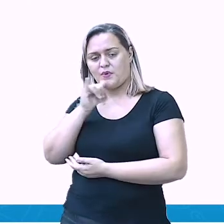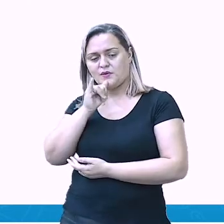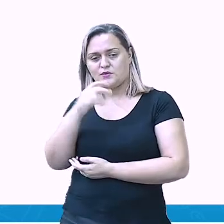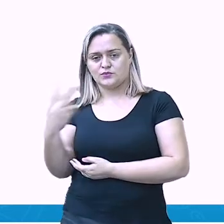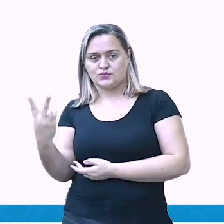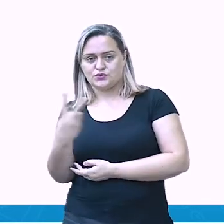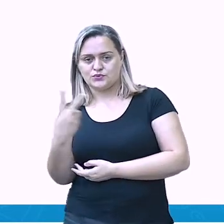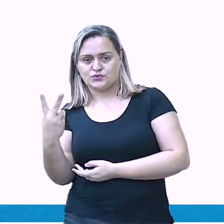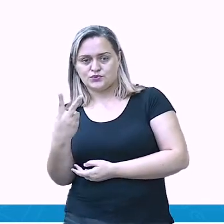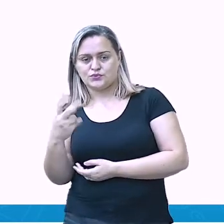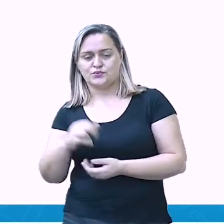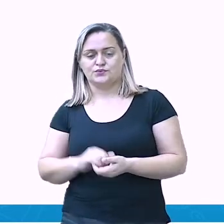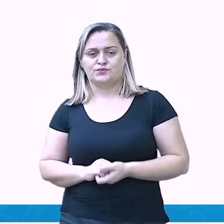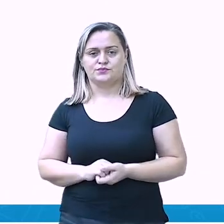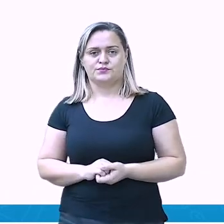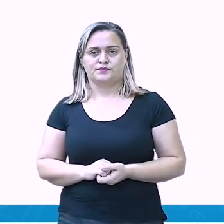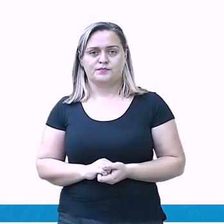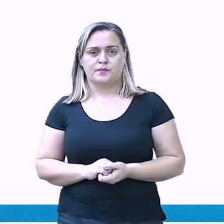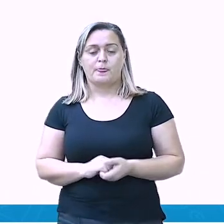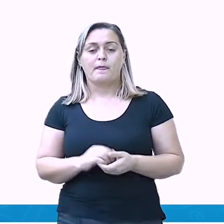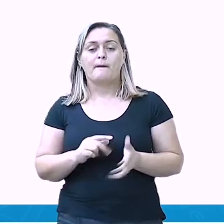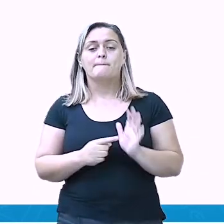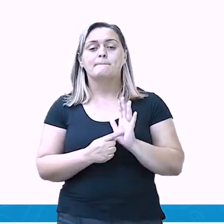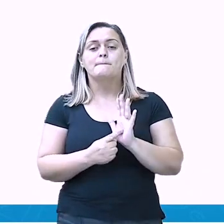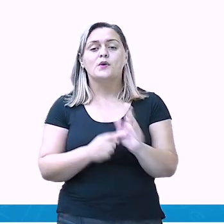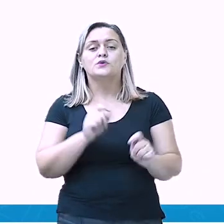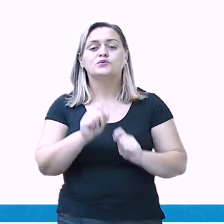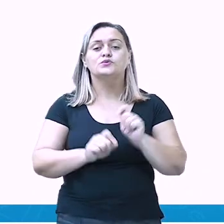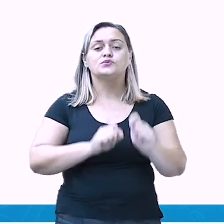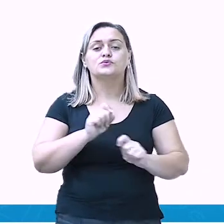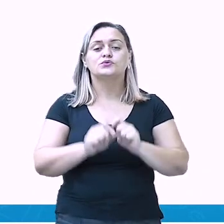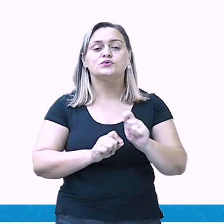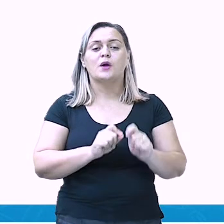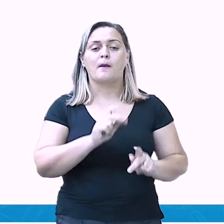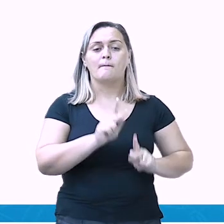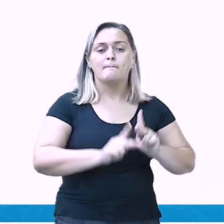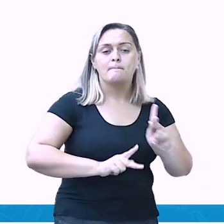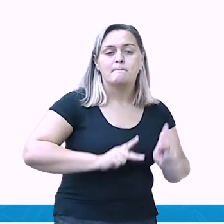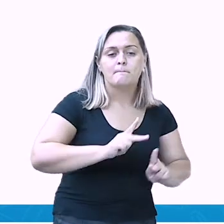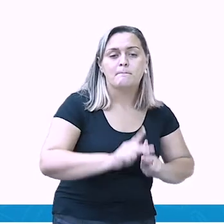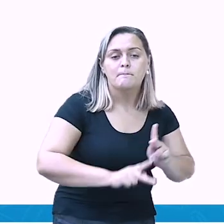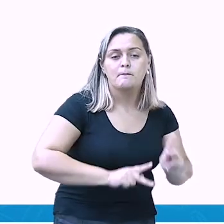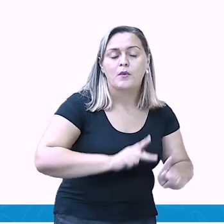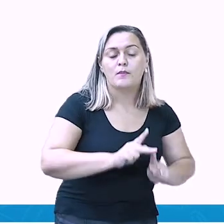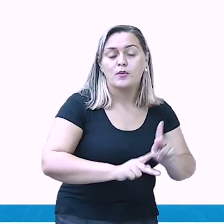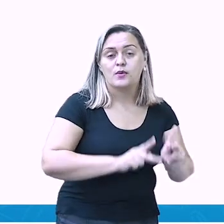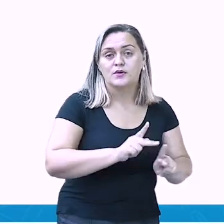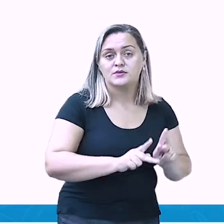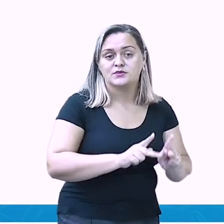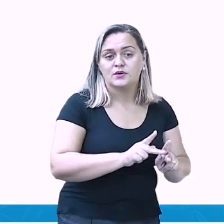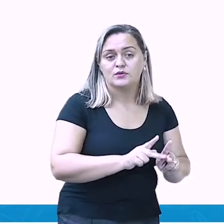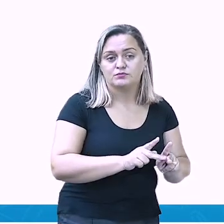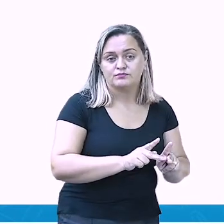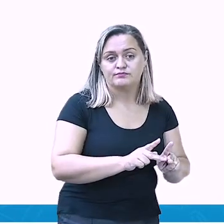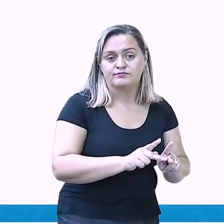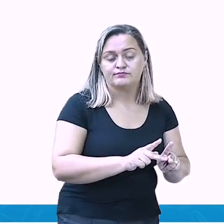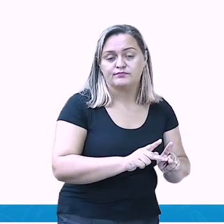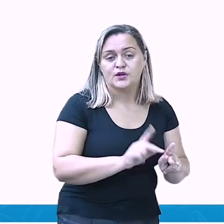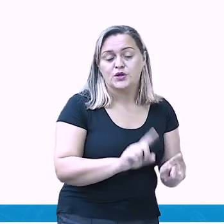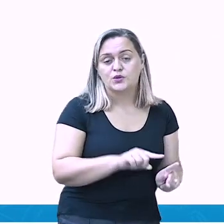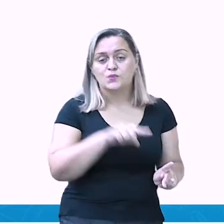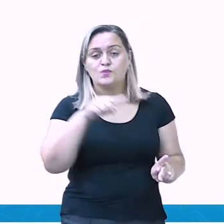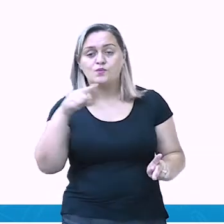absoluta, tá? E o outro já está falando sobre a evolução da população, quantidades